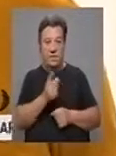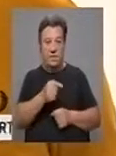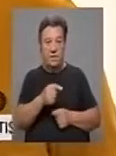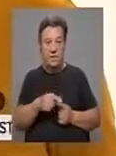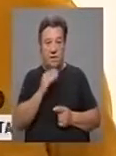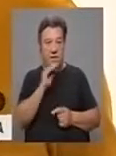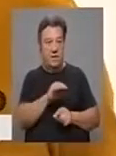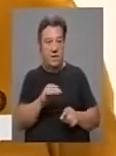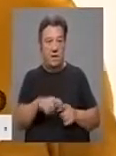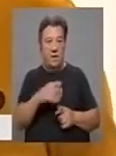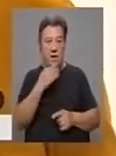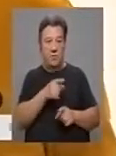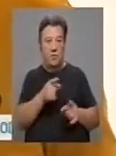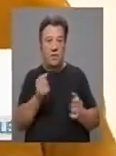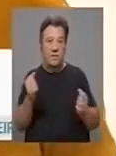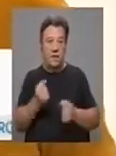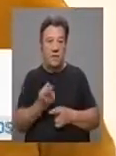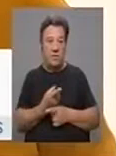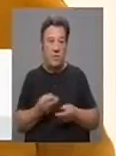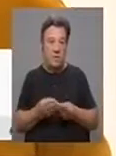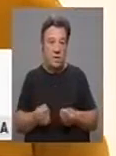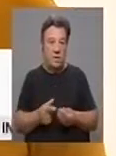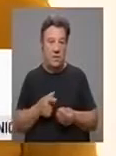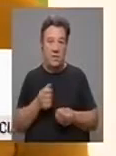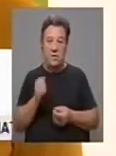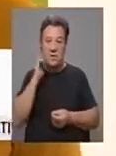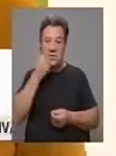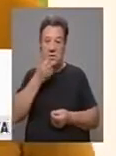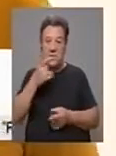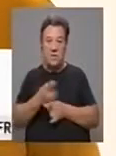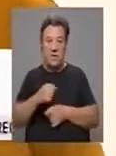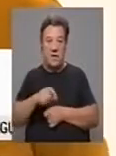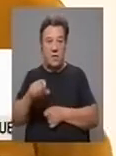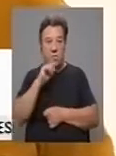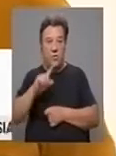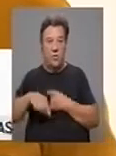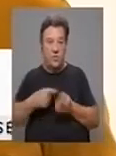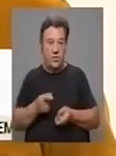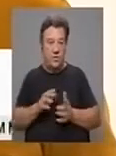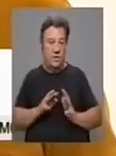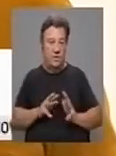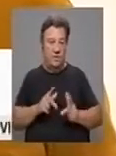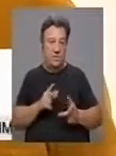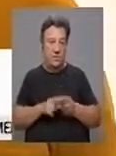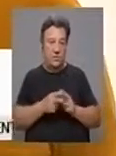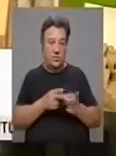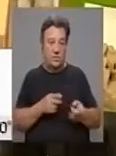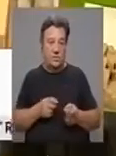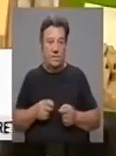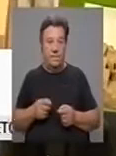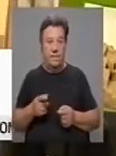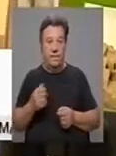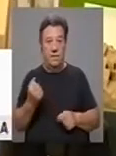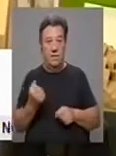repto para que os alunos tragam os materiais desperdícios que tenham em casa para depois poderem desenvolver a construção.